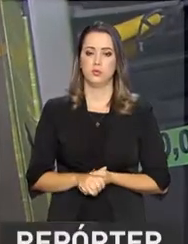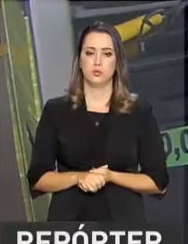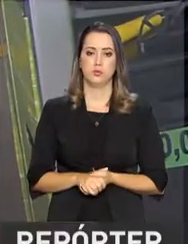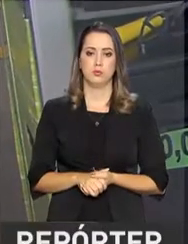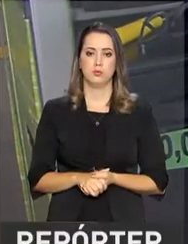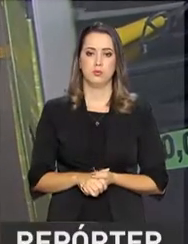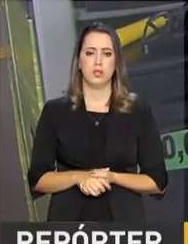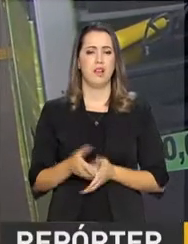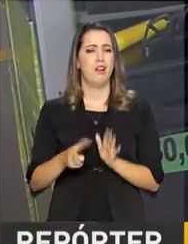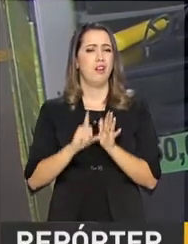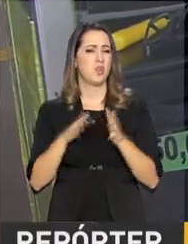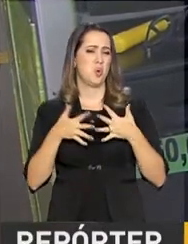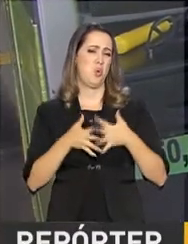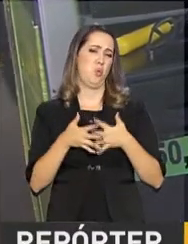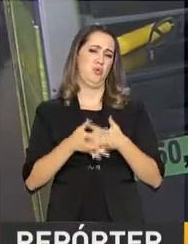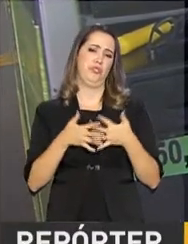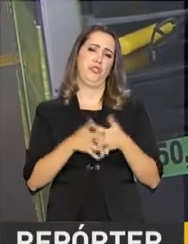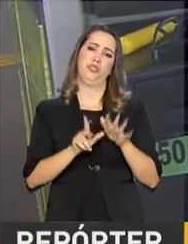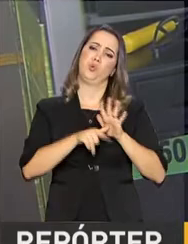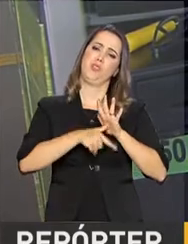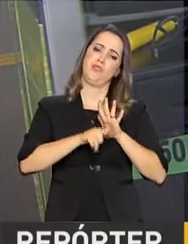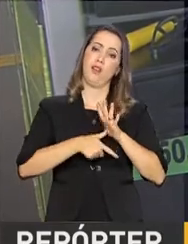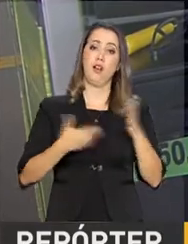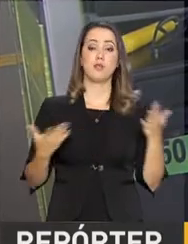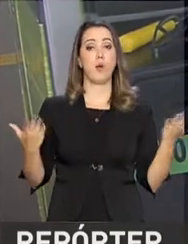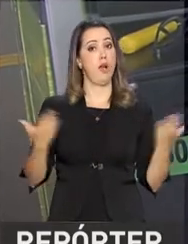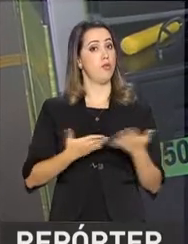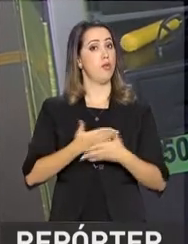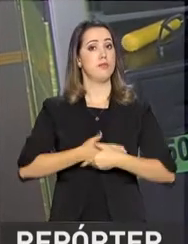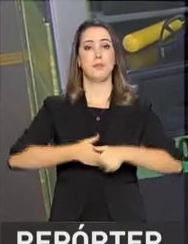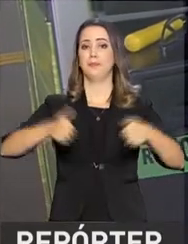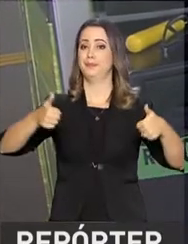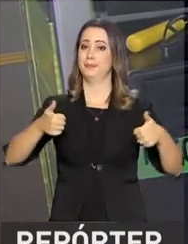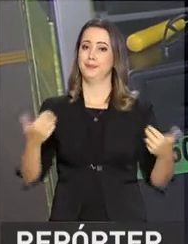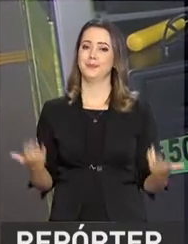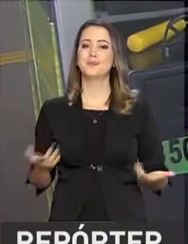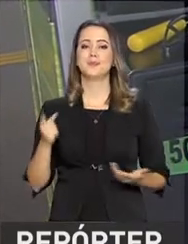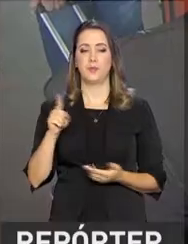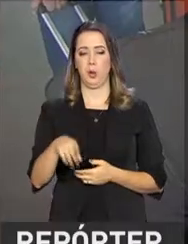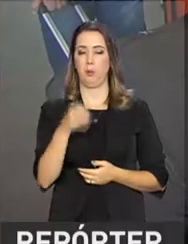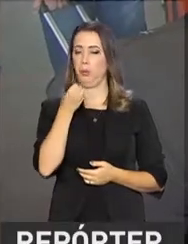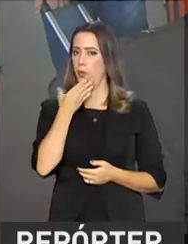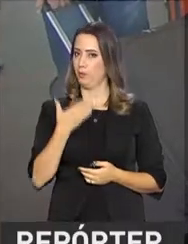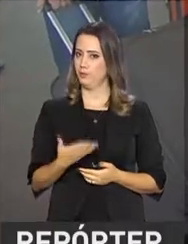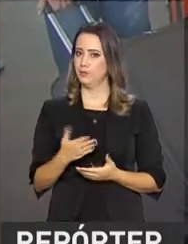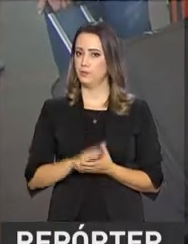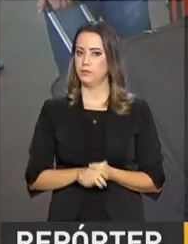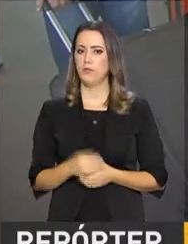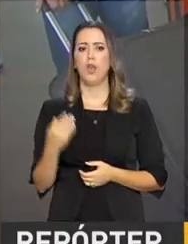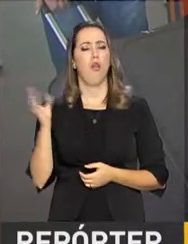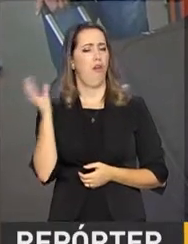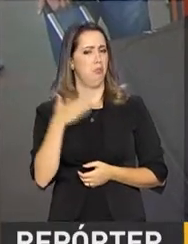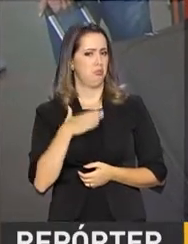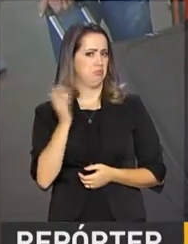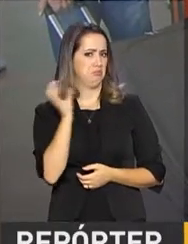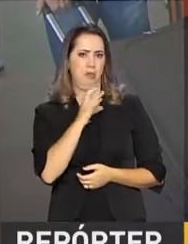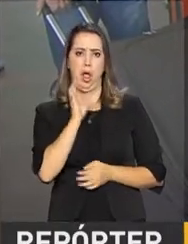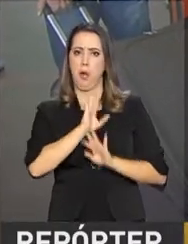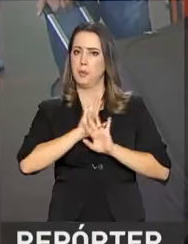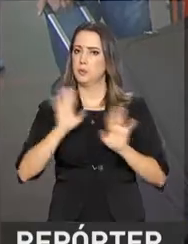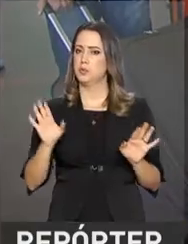muita polêmica era muito muito atrás agora melhorou muito bastante foi rapidinho tranquilo